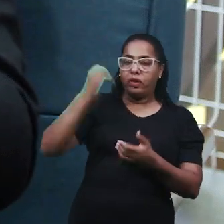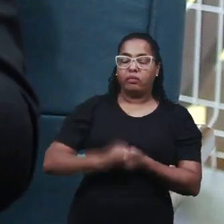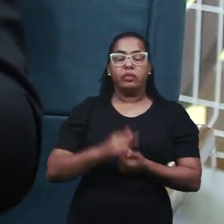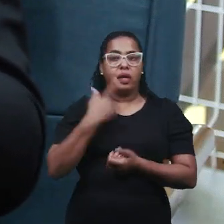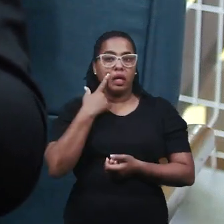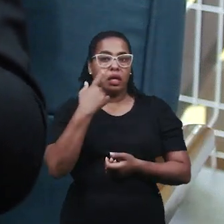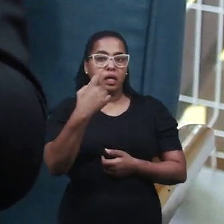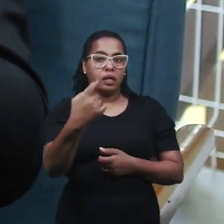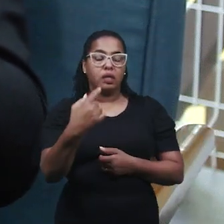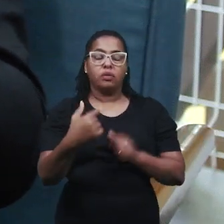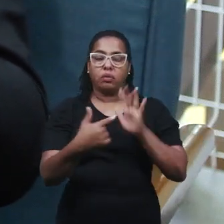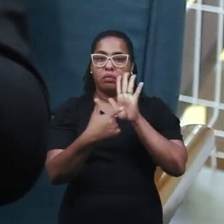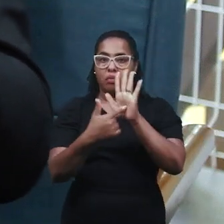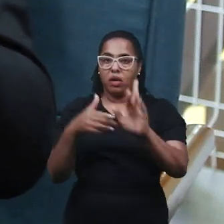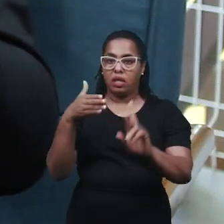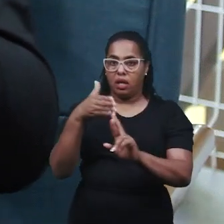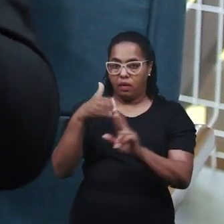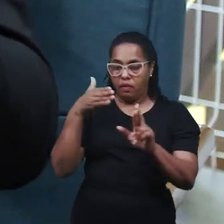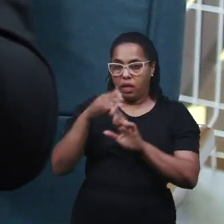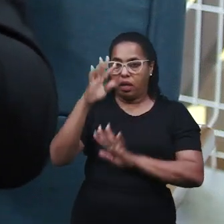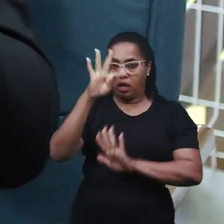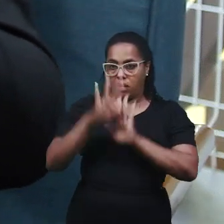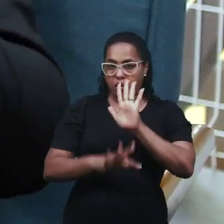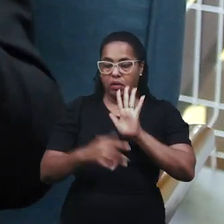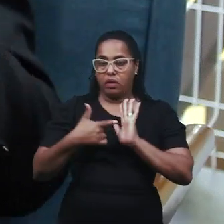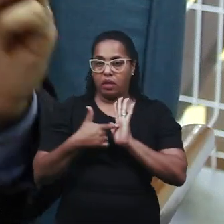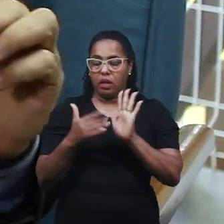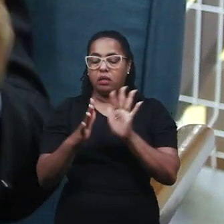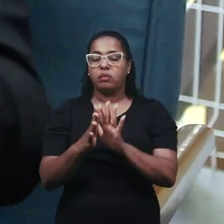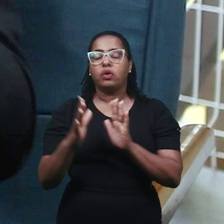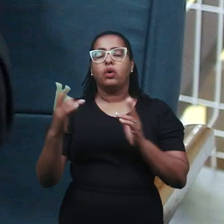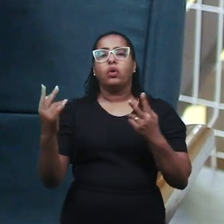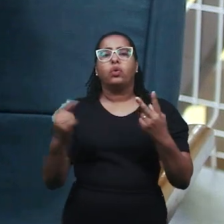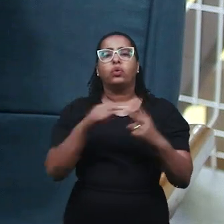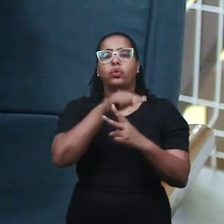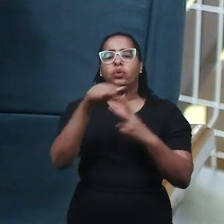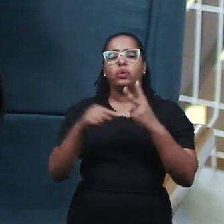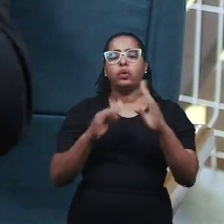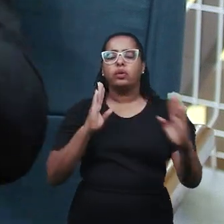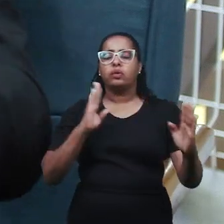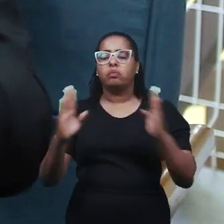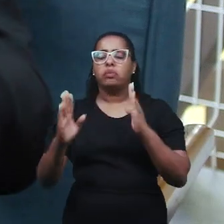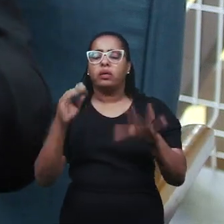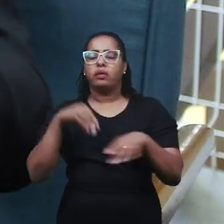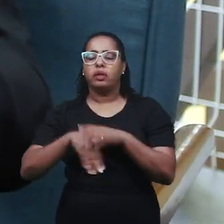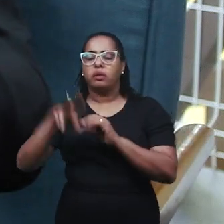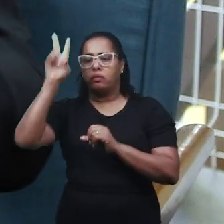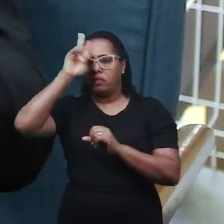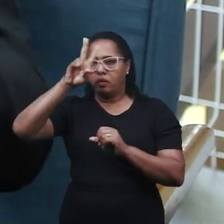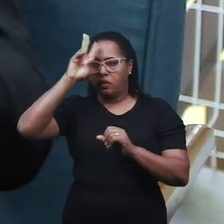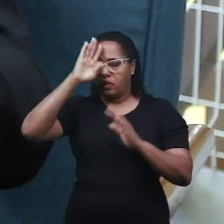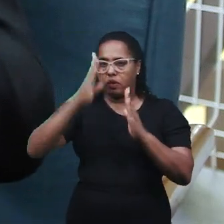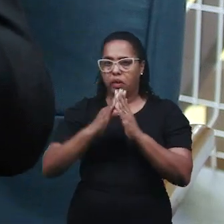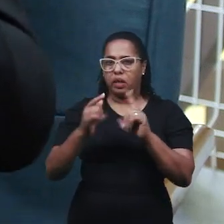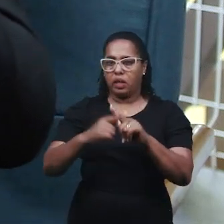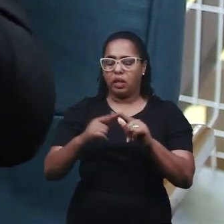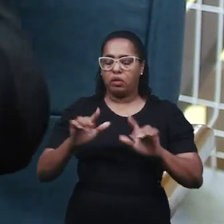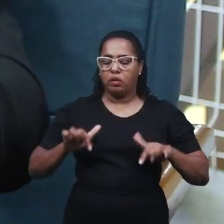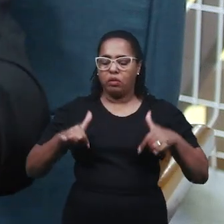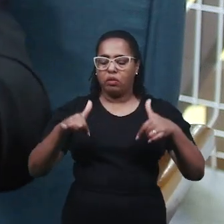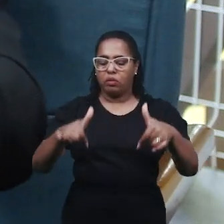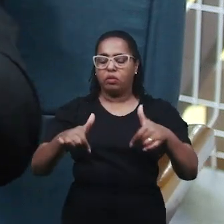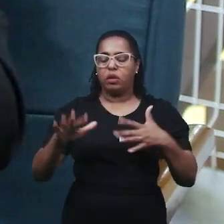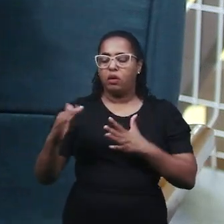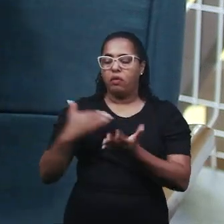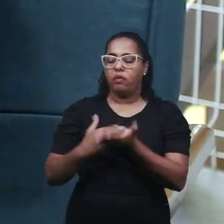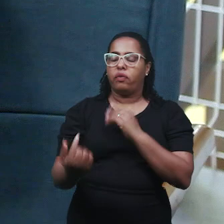palavra é trazida, porque os dois momentos da história da igreja de maior operação do Espírito Santo foram o